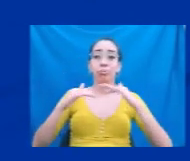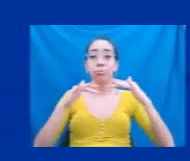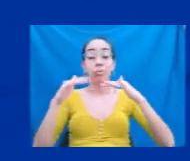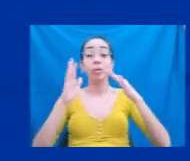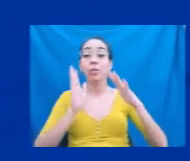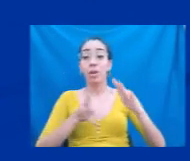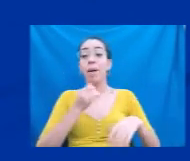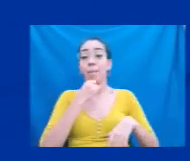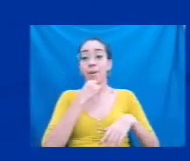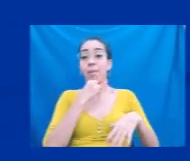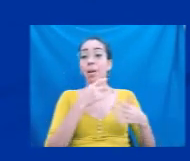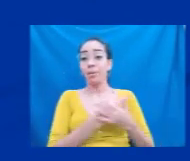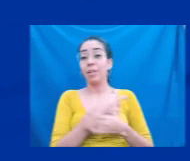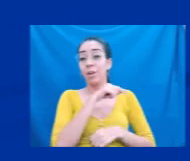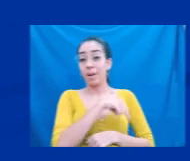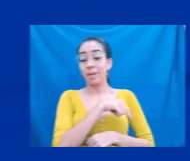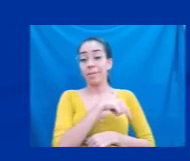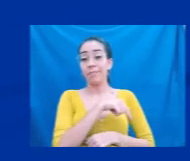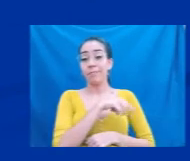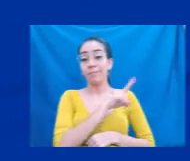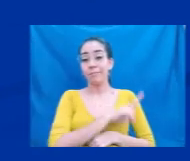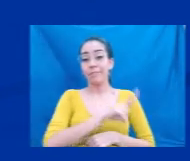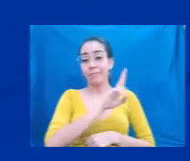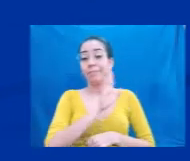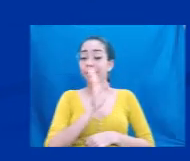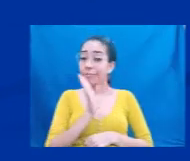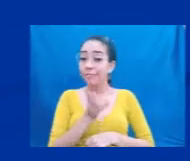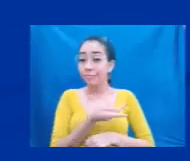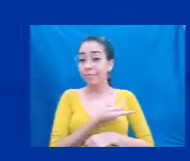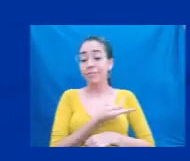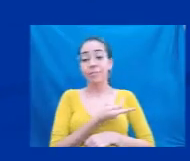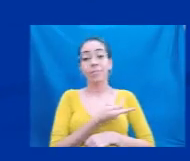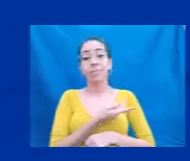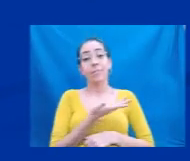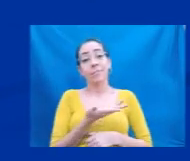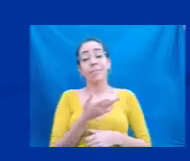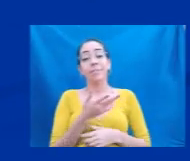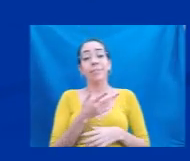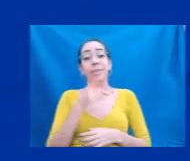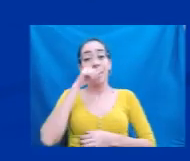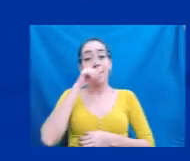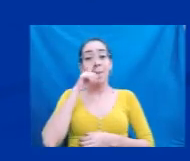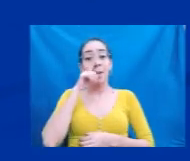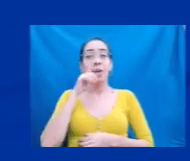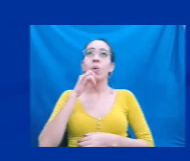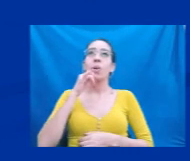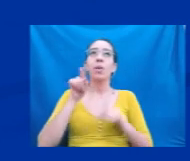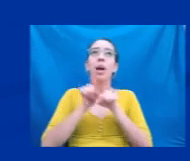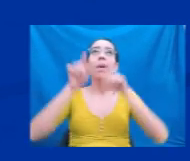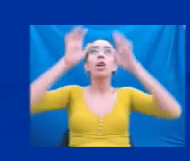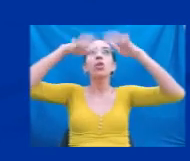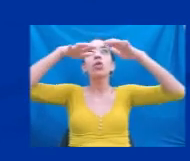até isso a gente tem que levar em conta, né? Se há goteiras ali no teto, para preservar o máximo